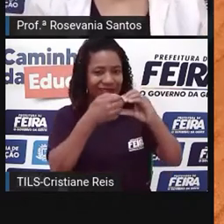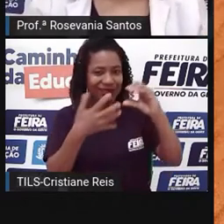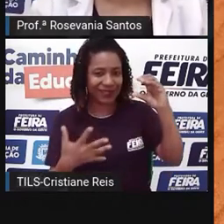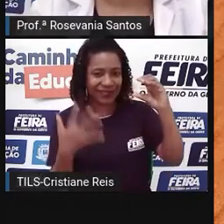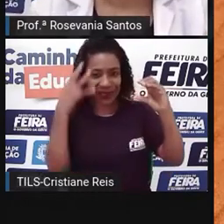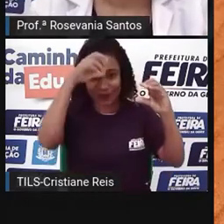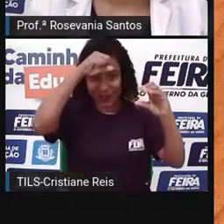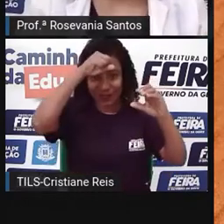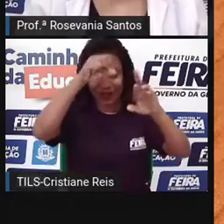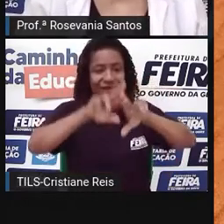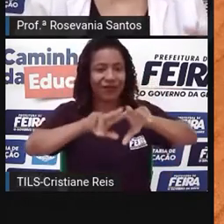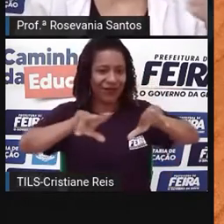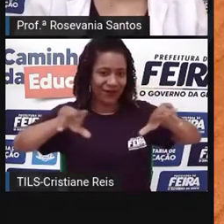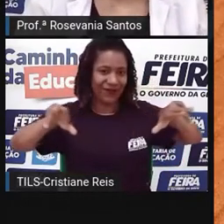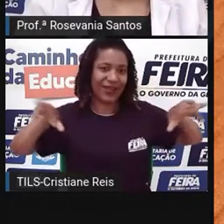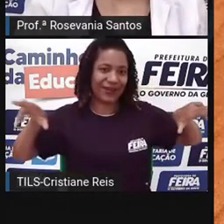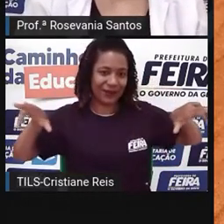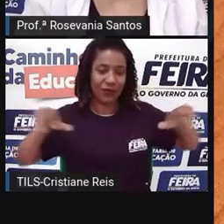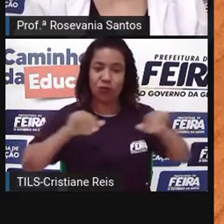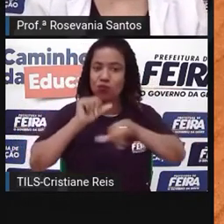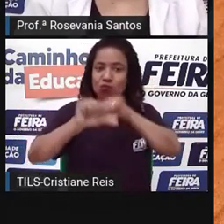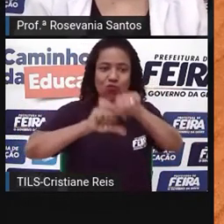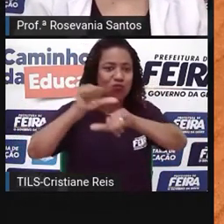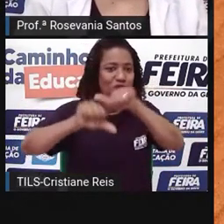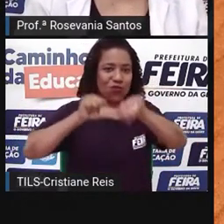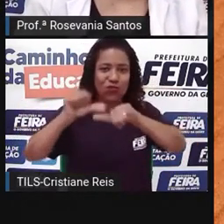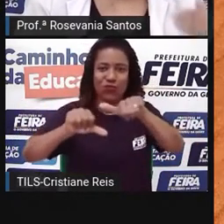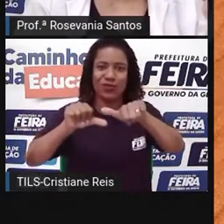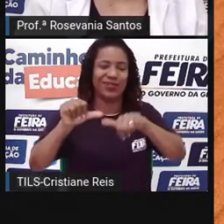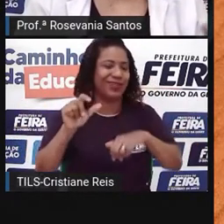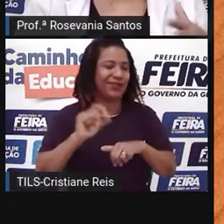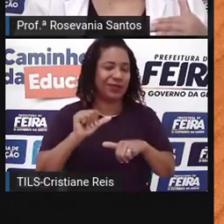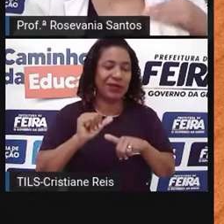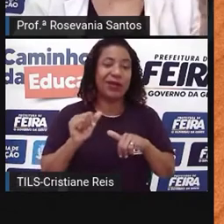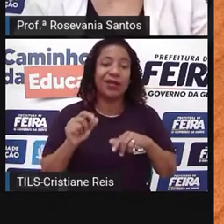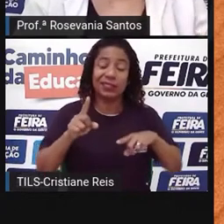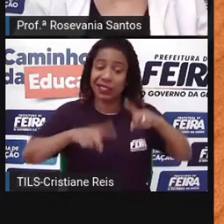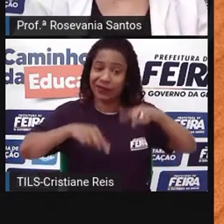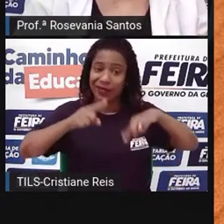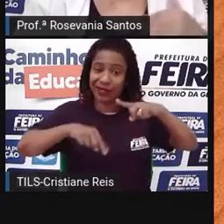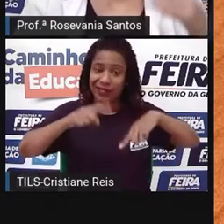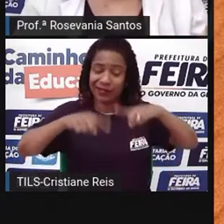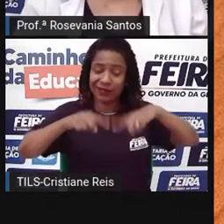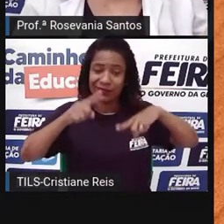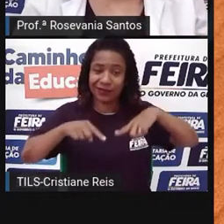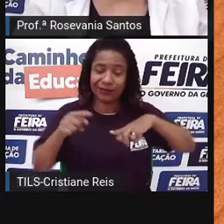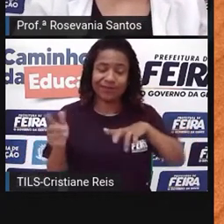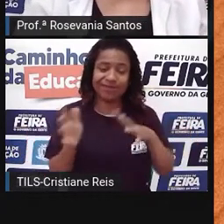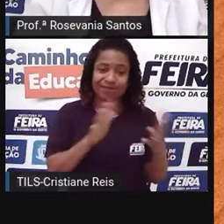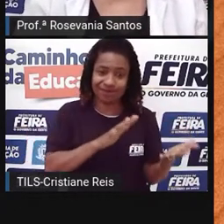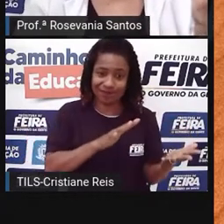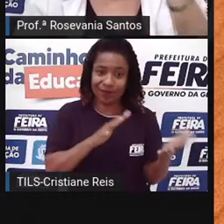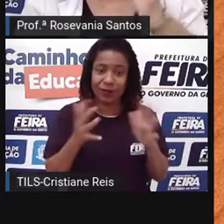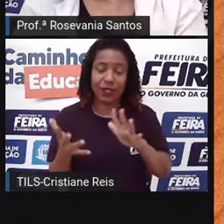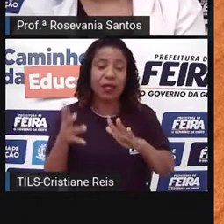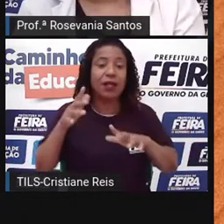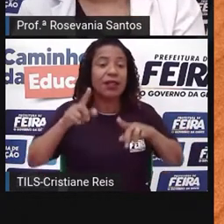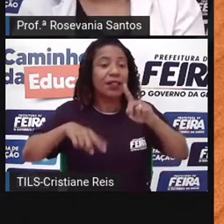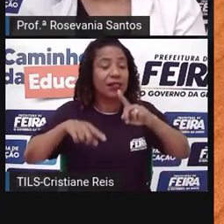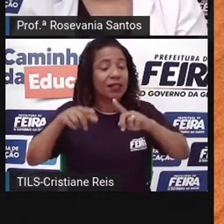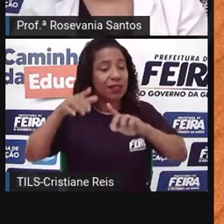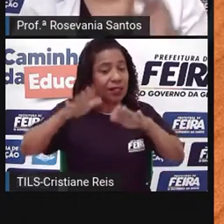nos diversos cantos do planeta. Ela não muda, né, muito, quer dizer, varia um pouco assim a questão da estação em que ela ocorre, mas